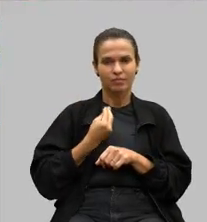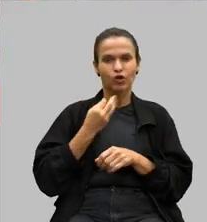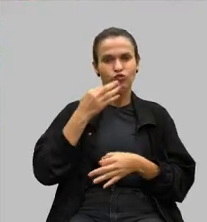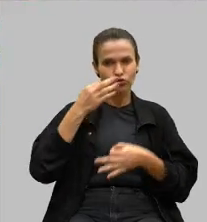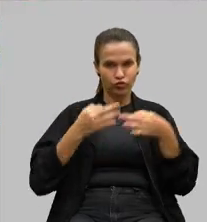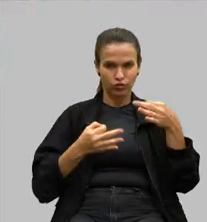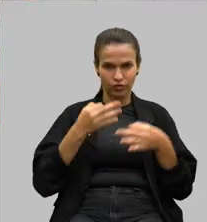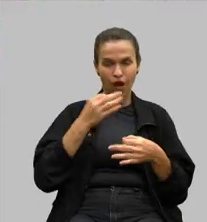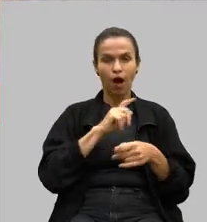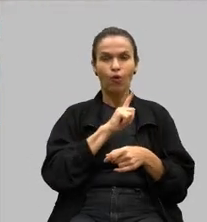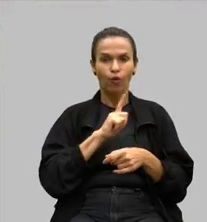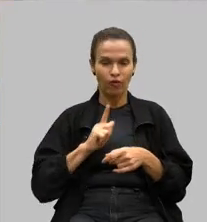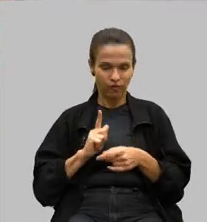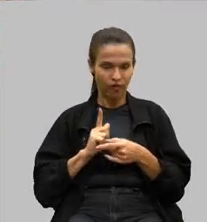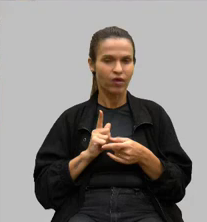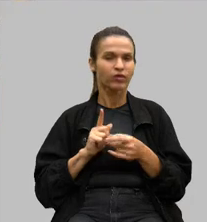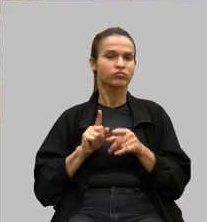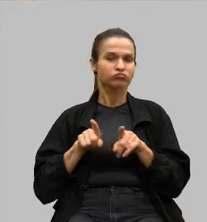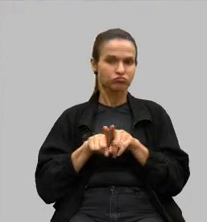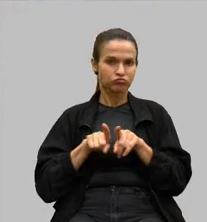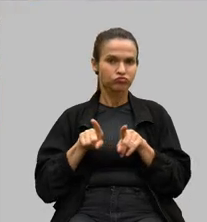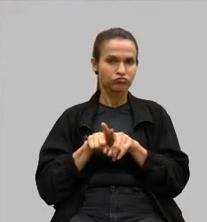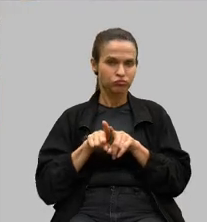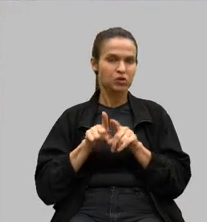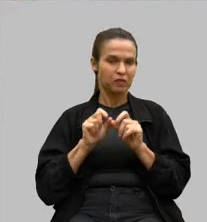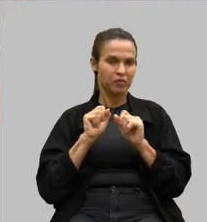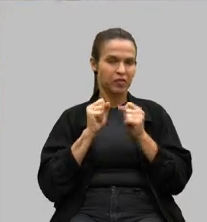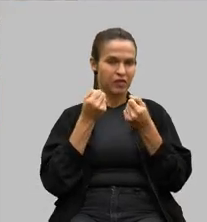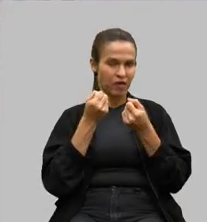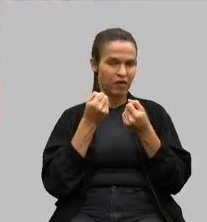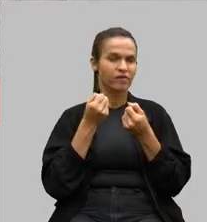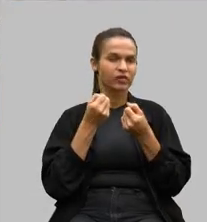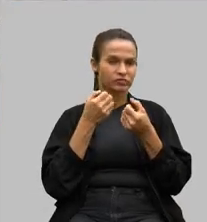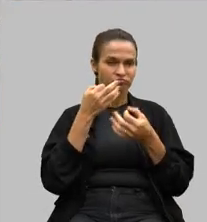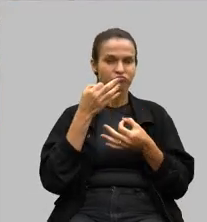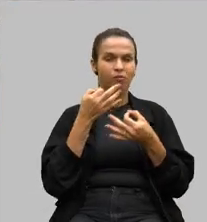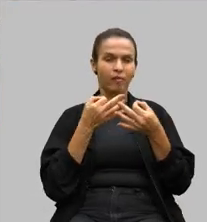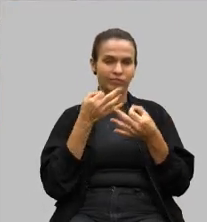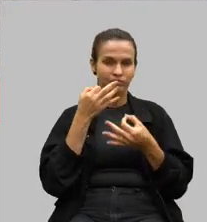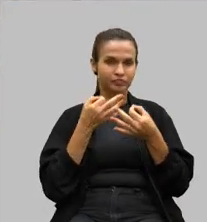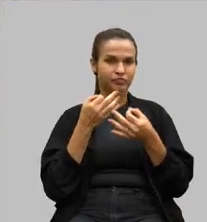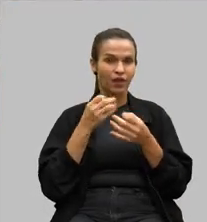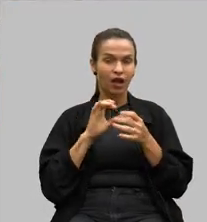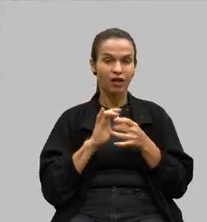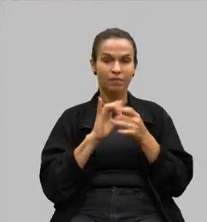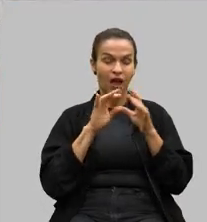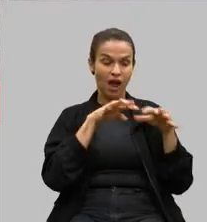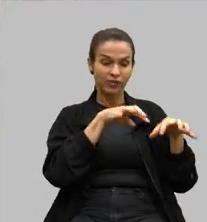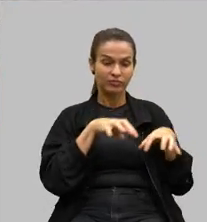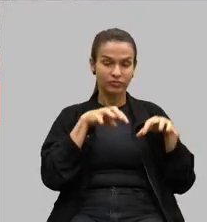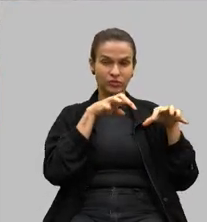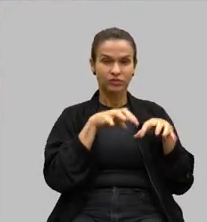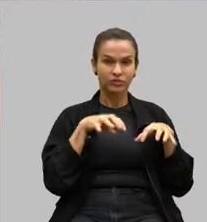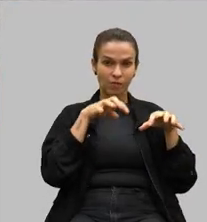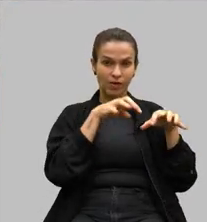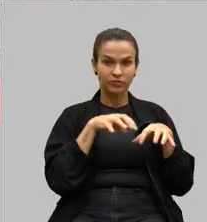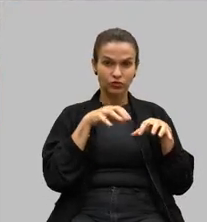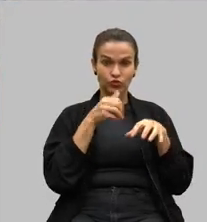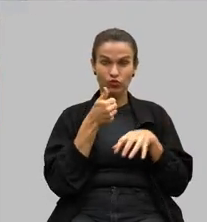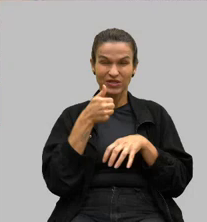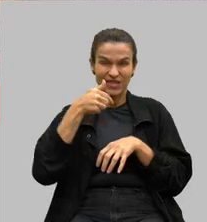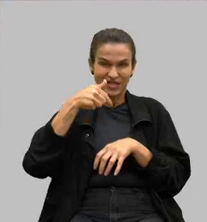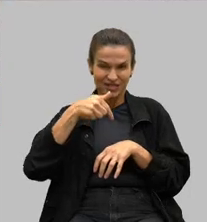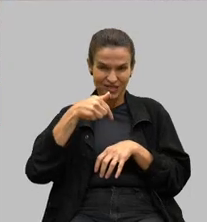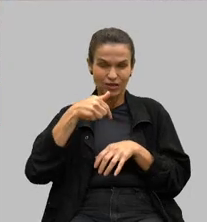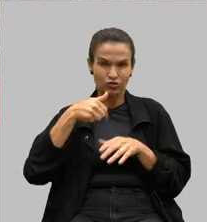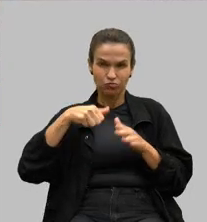vai ao judiciário junto com a Tamisa para liberar a mineração e agora uma mineração com 17 autuações